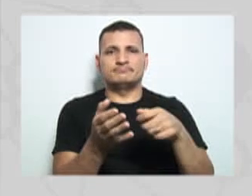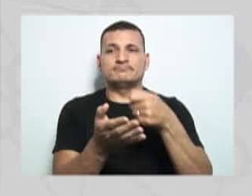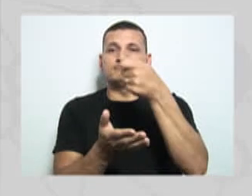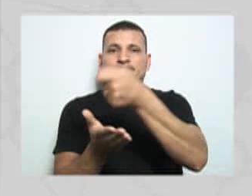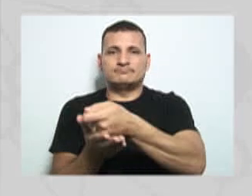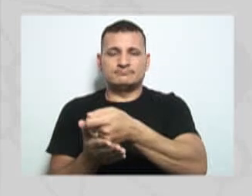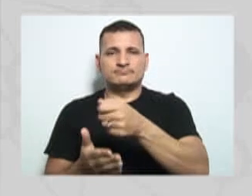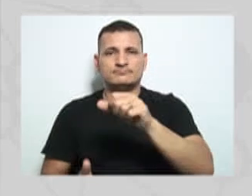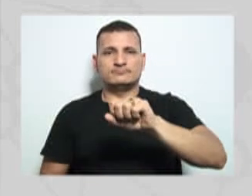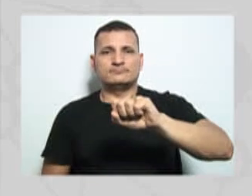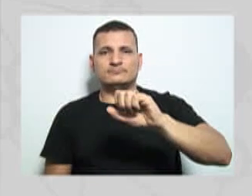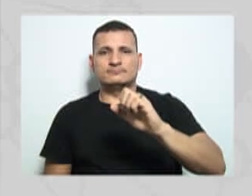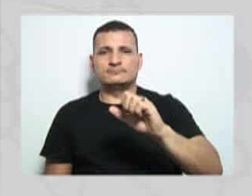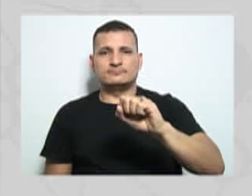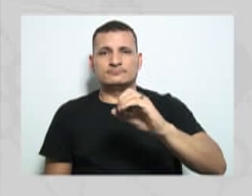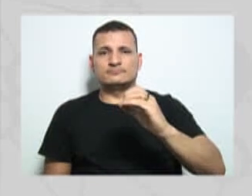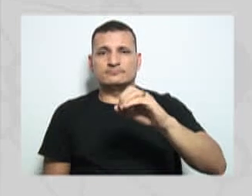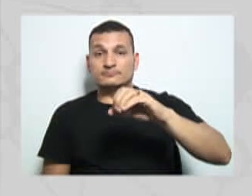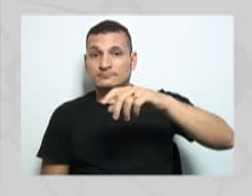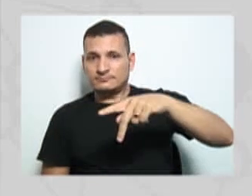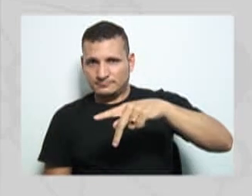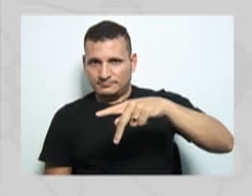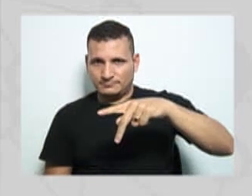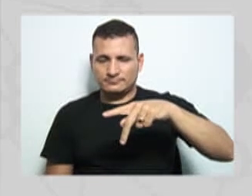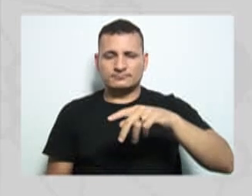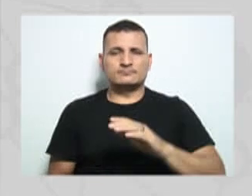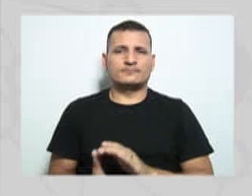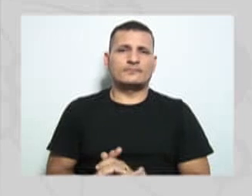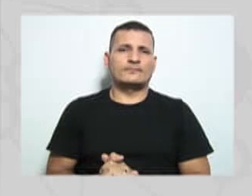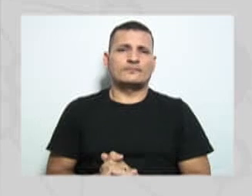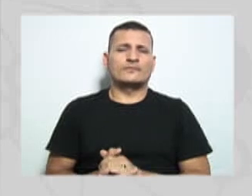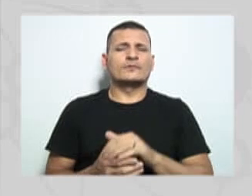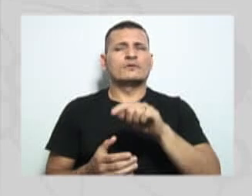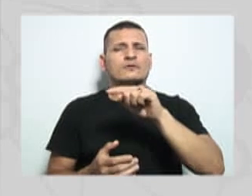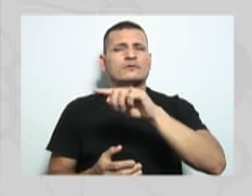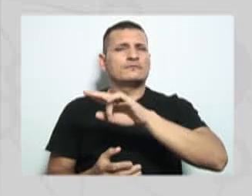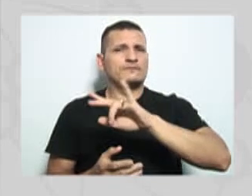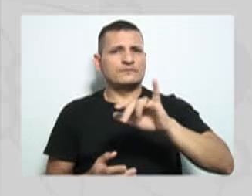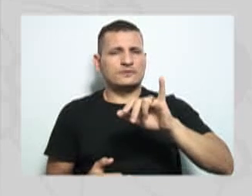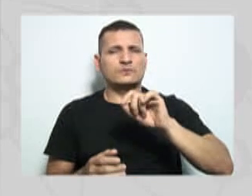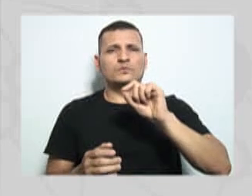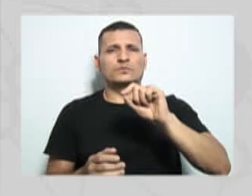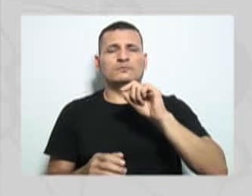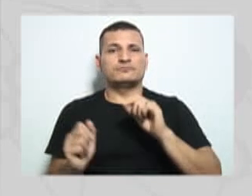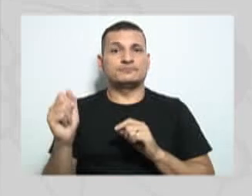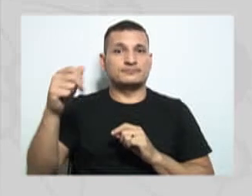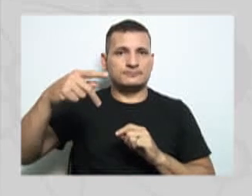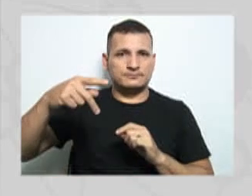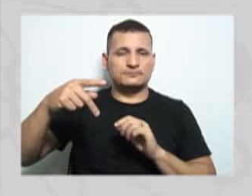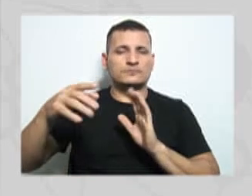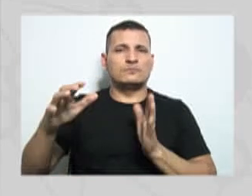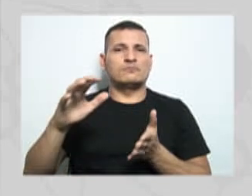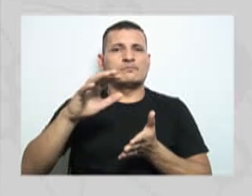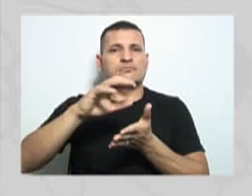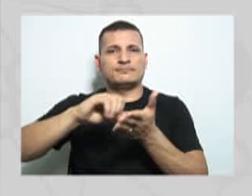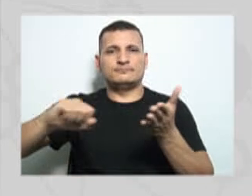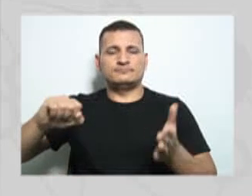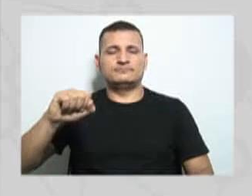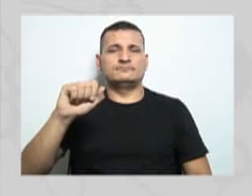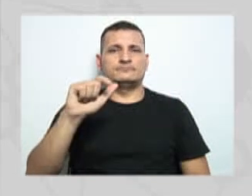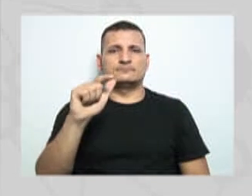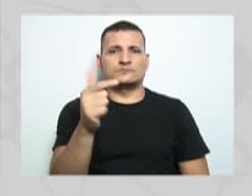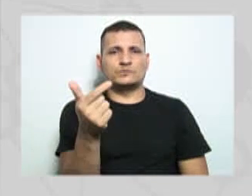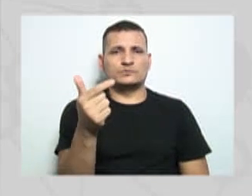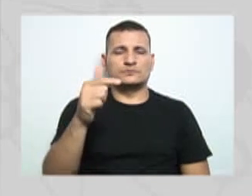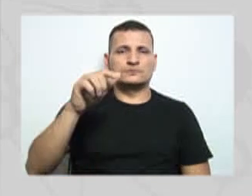Para quê? A contribuição será recolhida pela Previdência Social no valor de 2,5% sobre